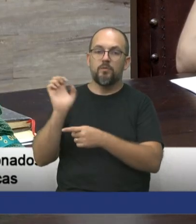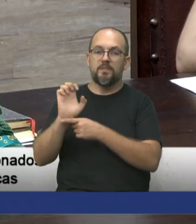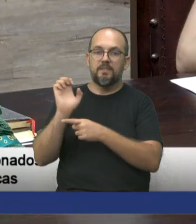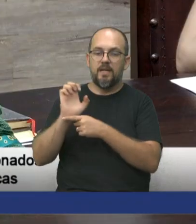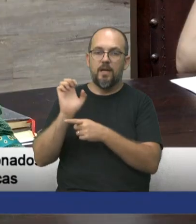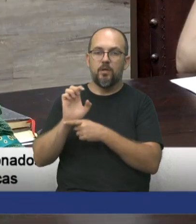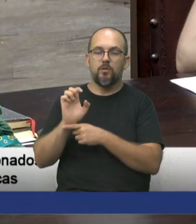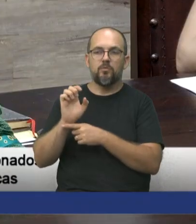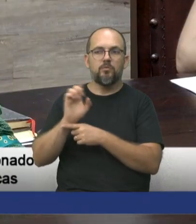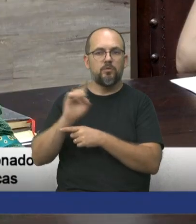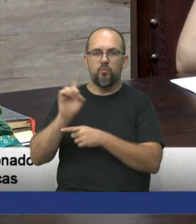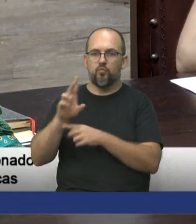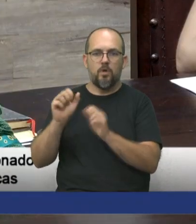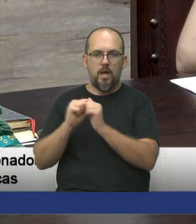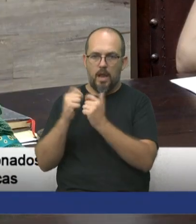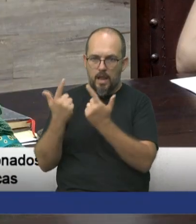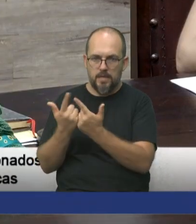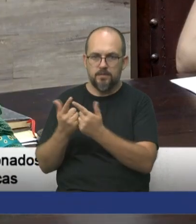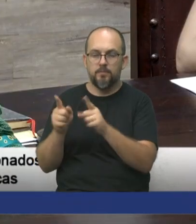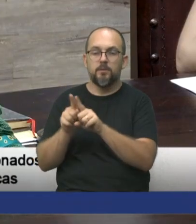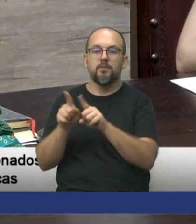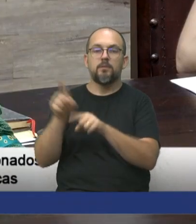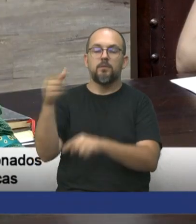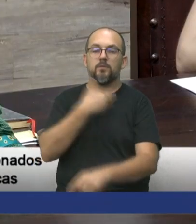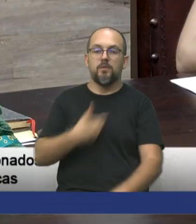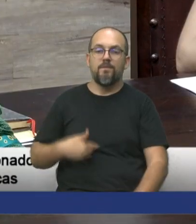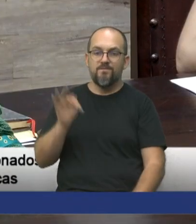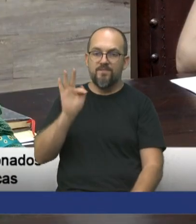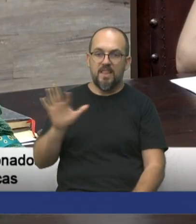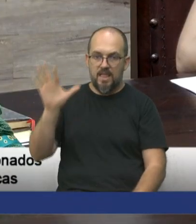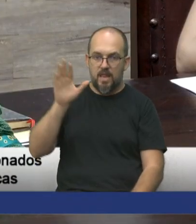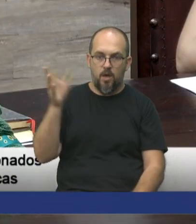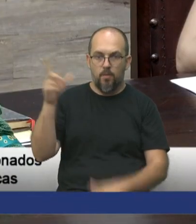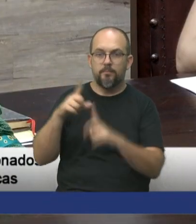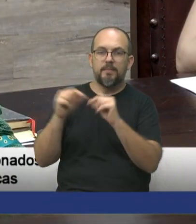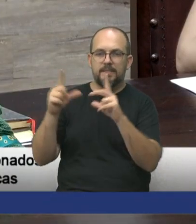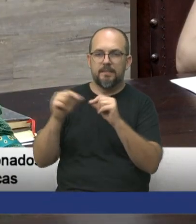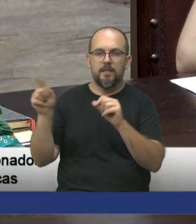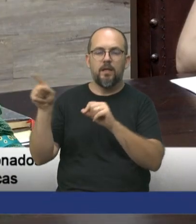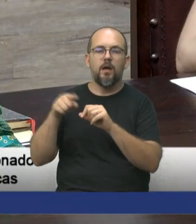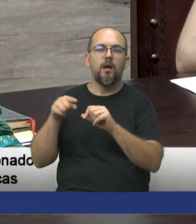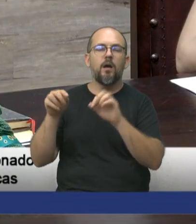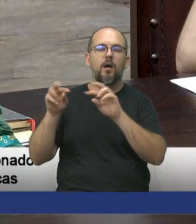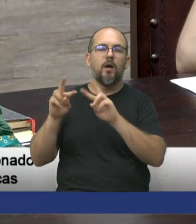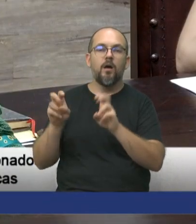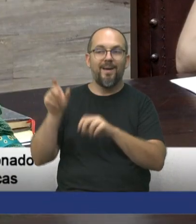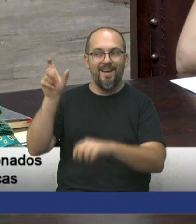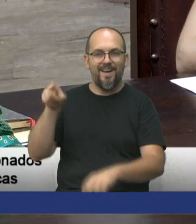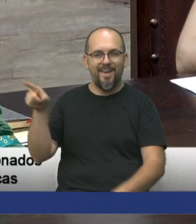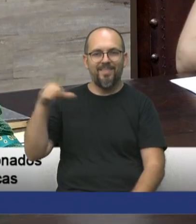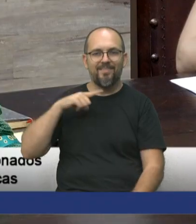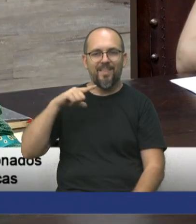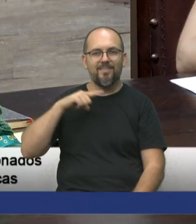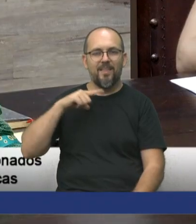na Alesp, mas no governo do Estado e no governo federal, das questões, né? Ela tem uma